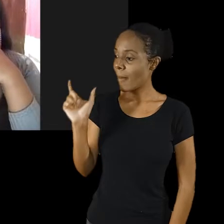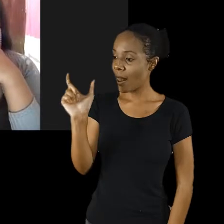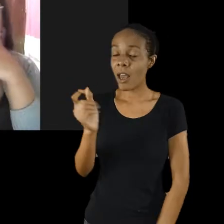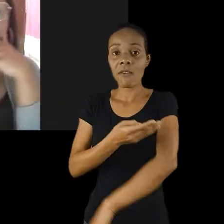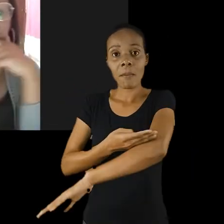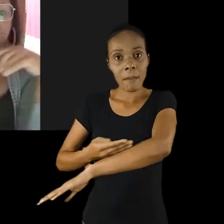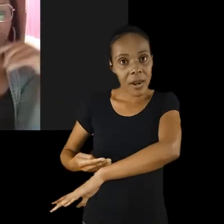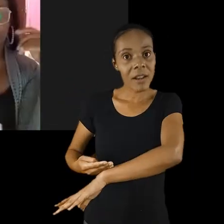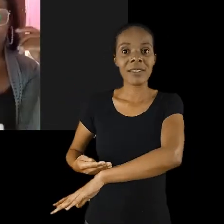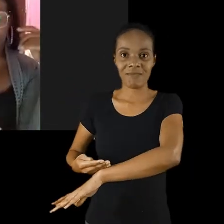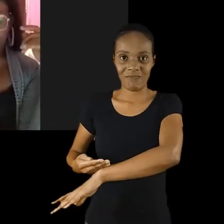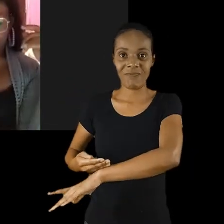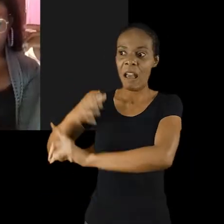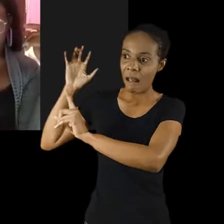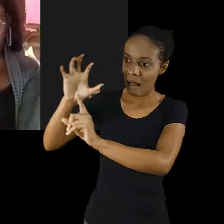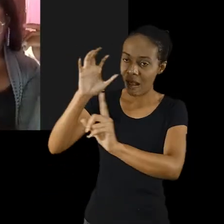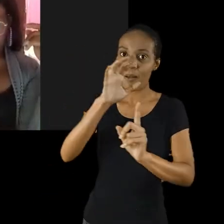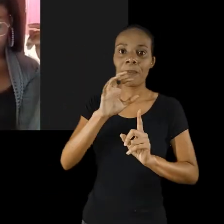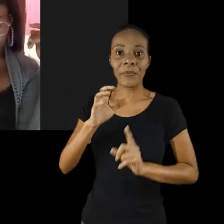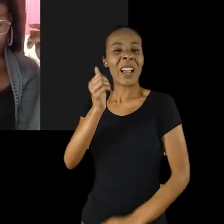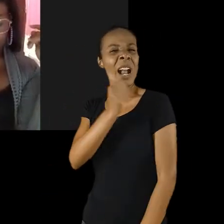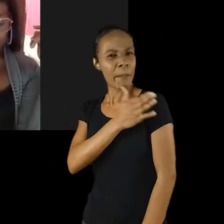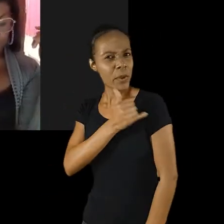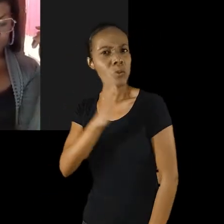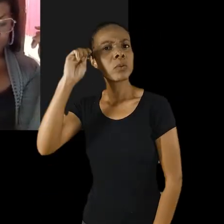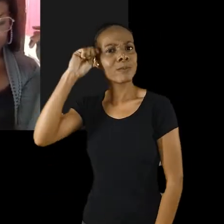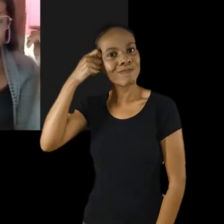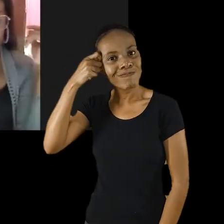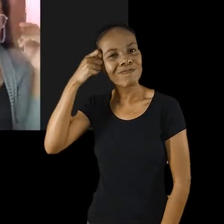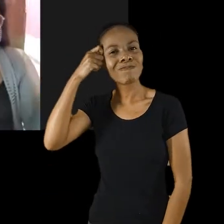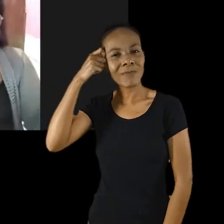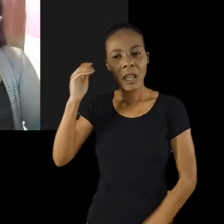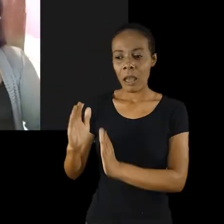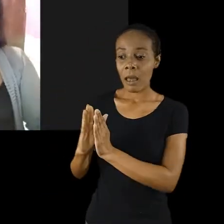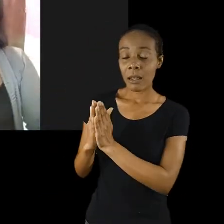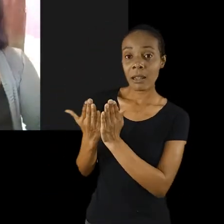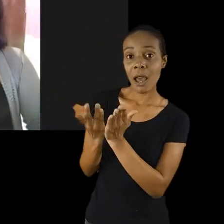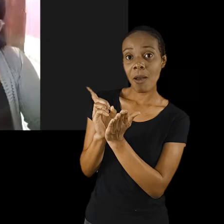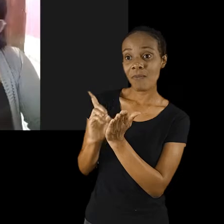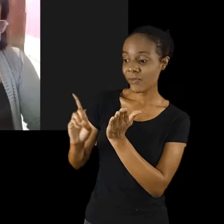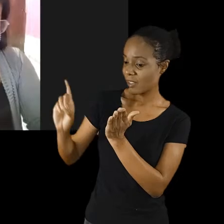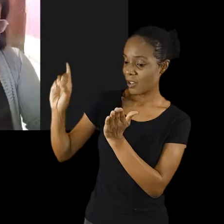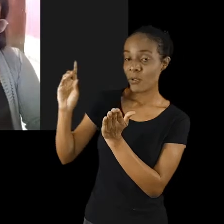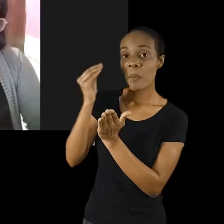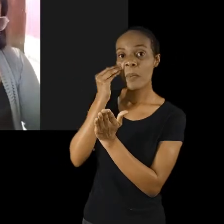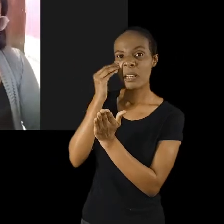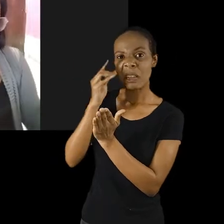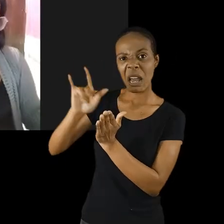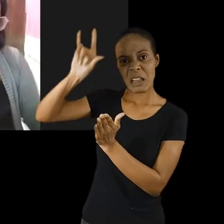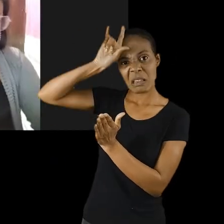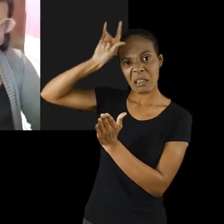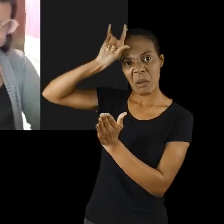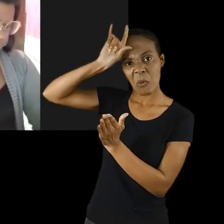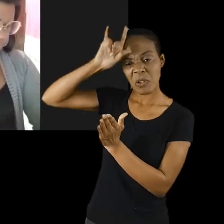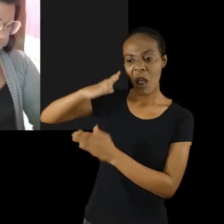catequizada, racista, né? Nas entrelinhas da Bíblia, para poder, inclusive, demonizar, como o Bichart disse,